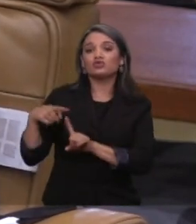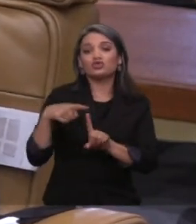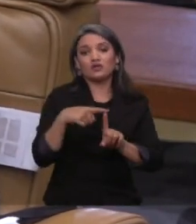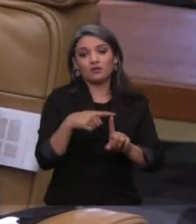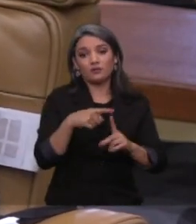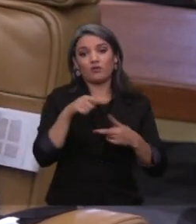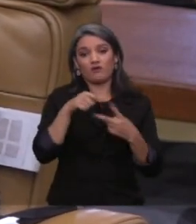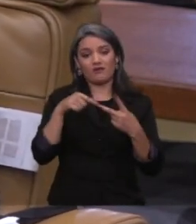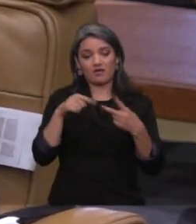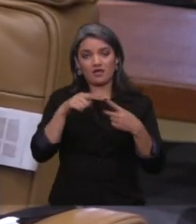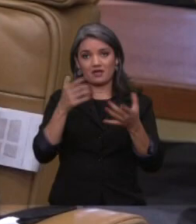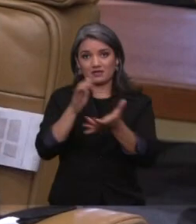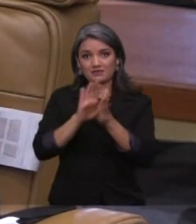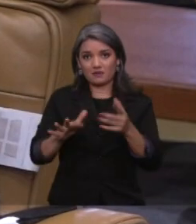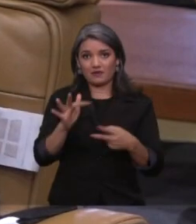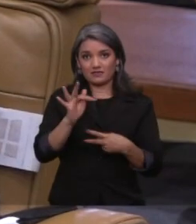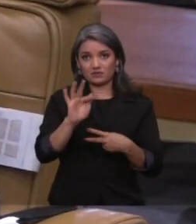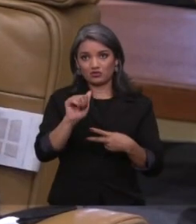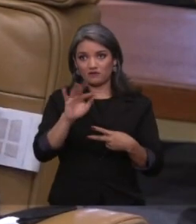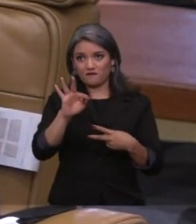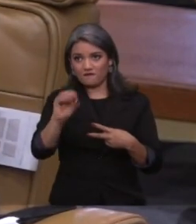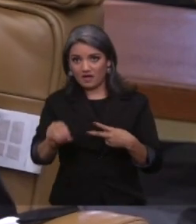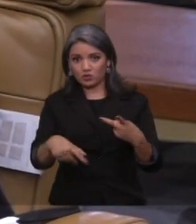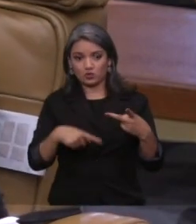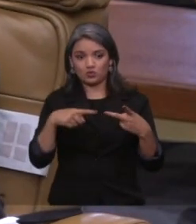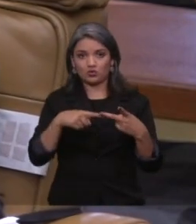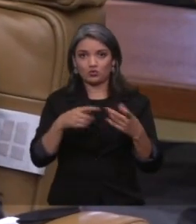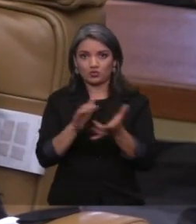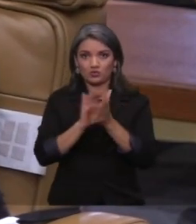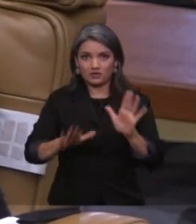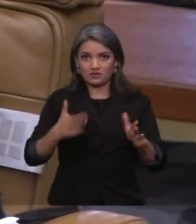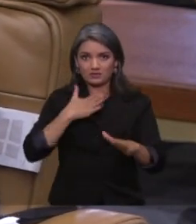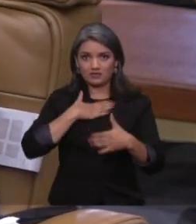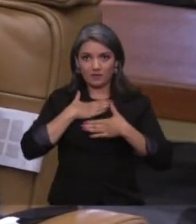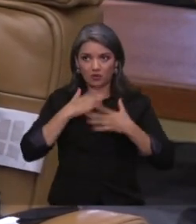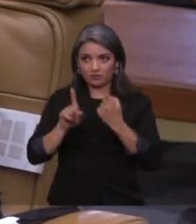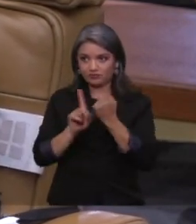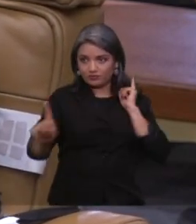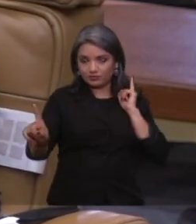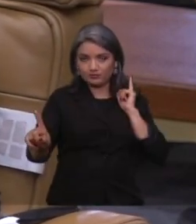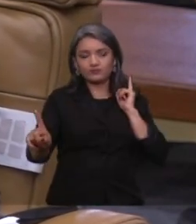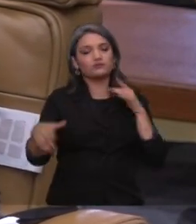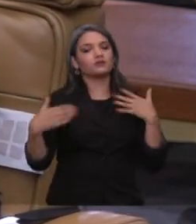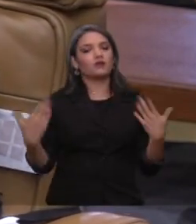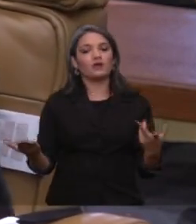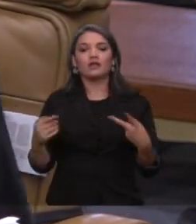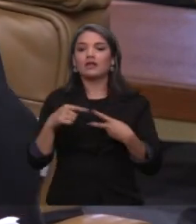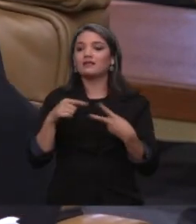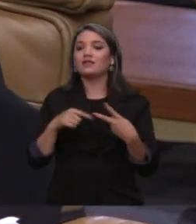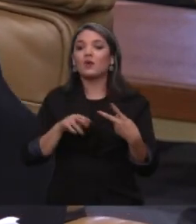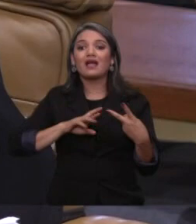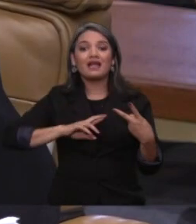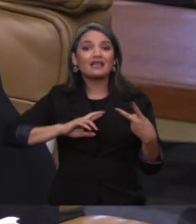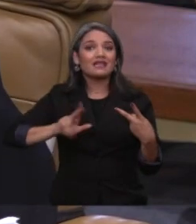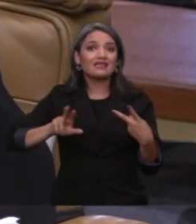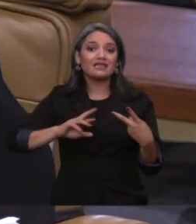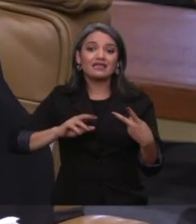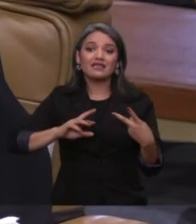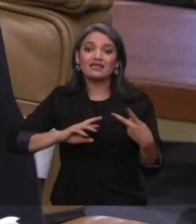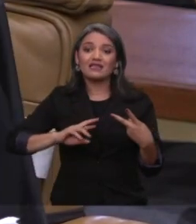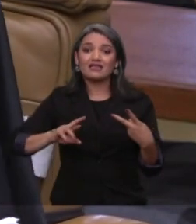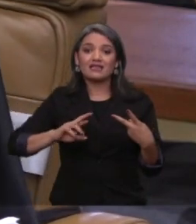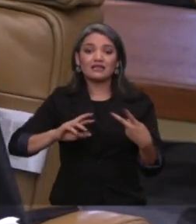duas, separação de fato e separação de corpos, que, como disse, não são espécies vincadas